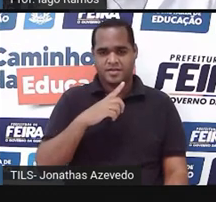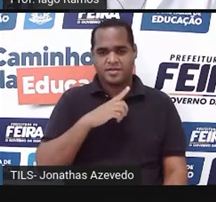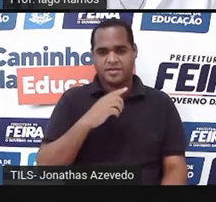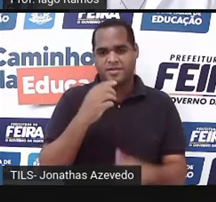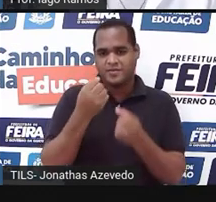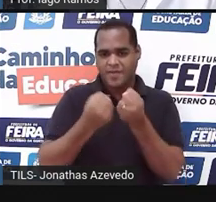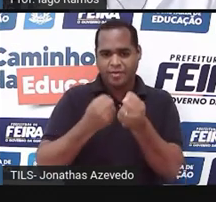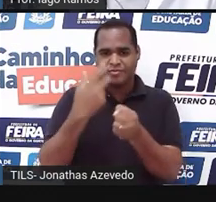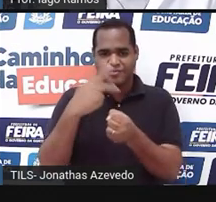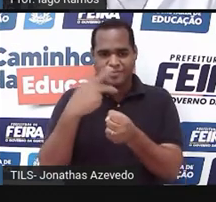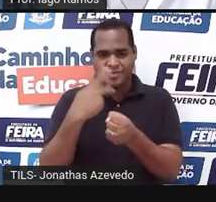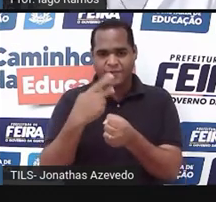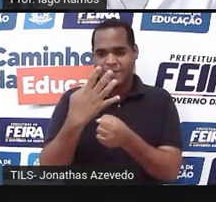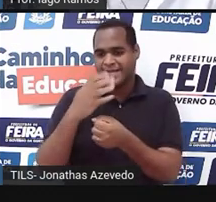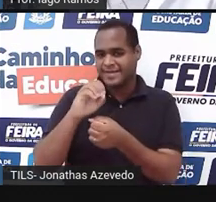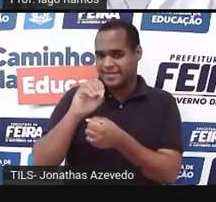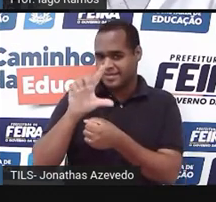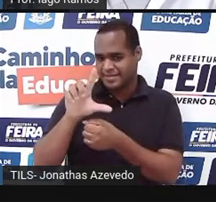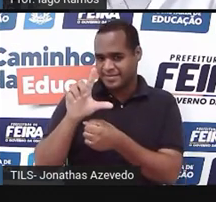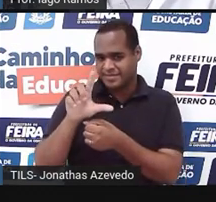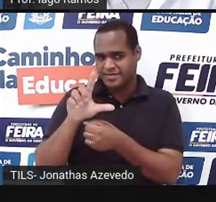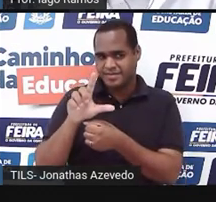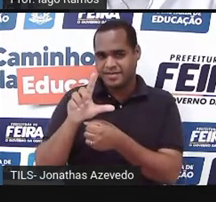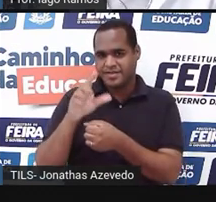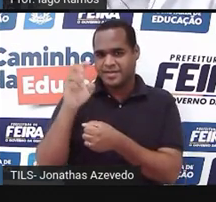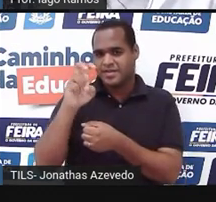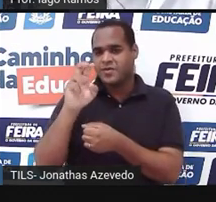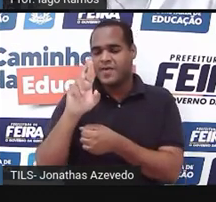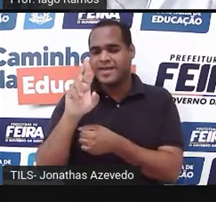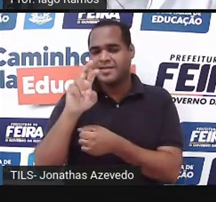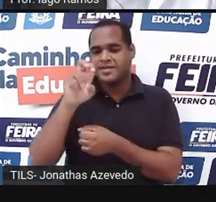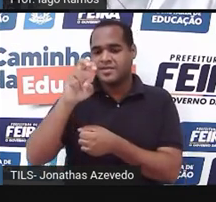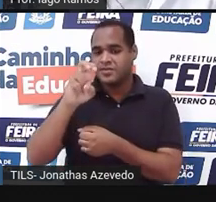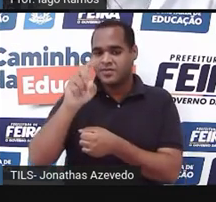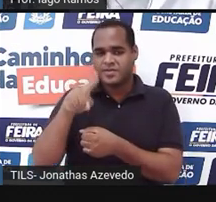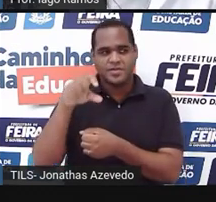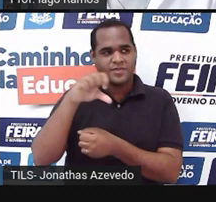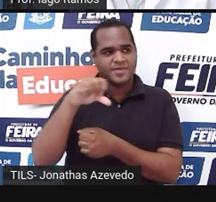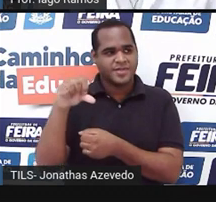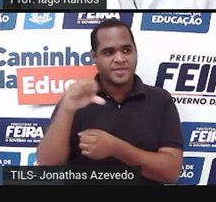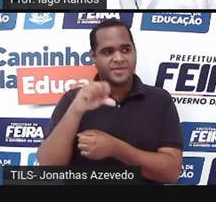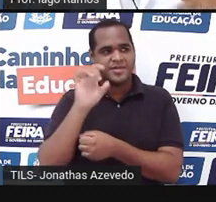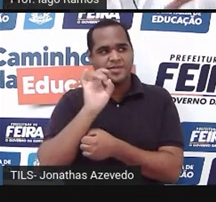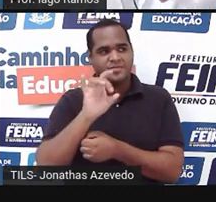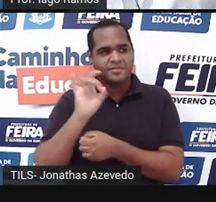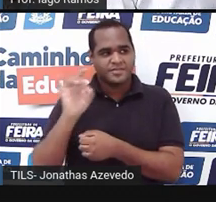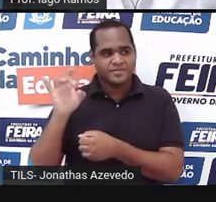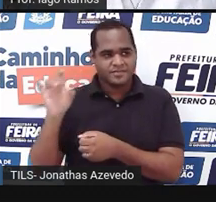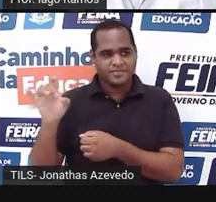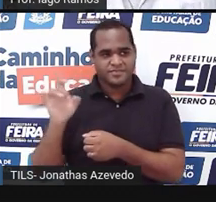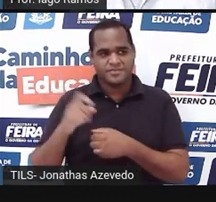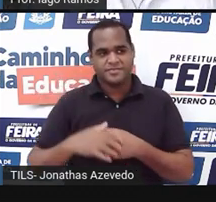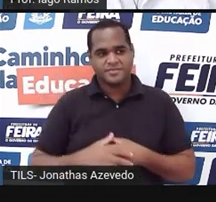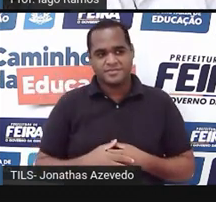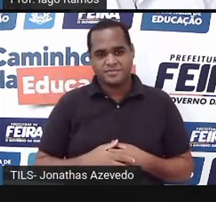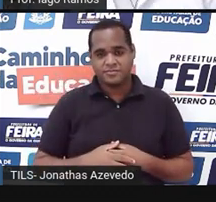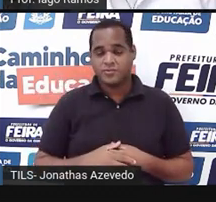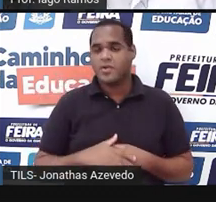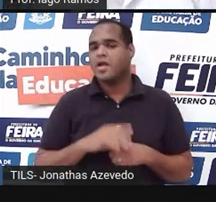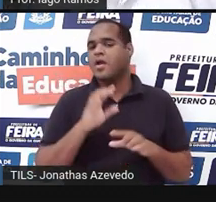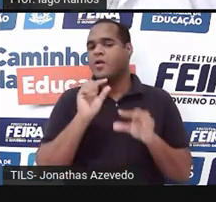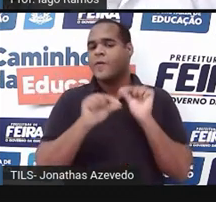combustível certo a r$ 5 99 cada litro Bacana Então o que é que essa